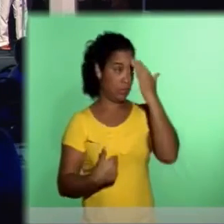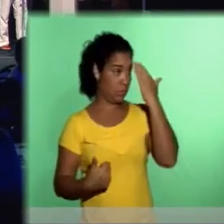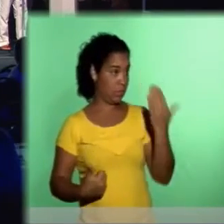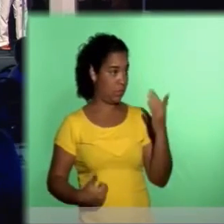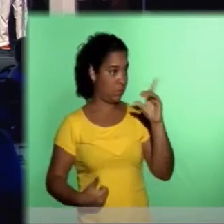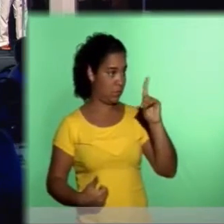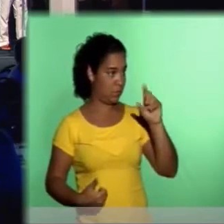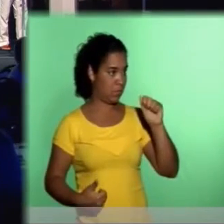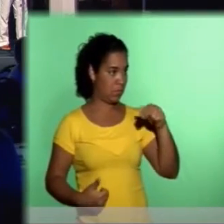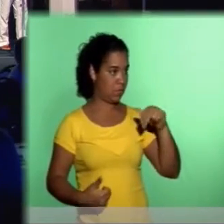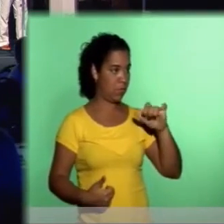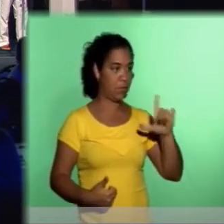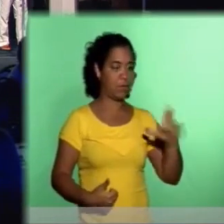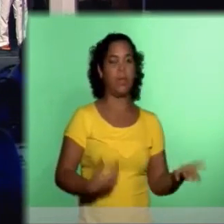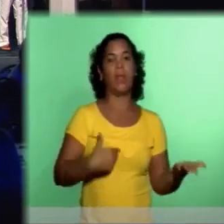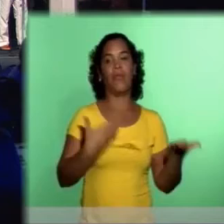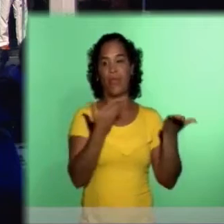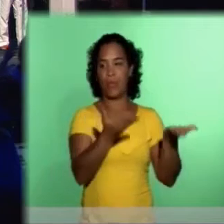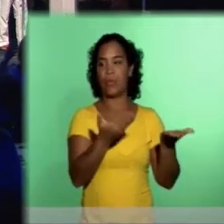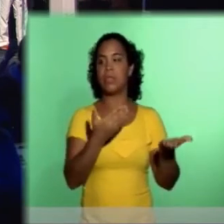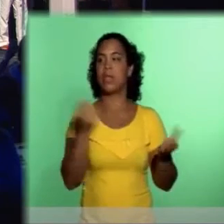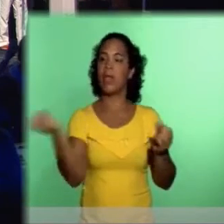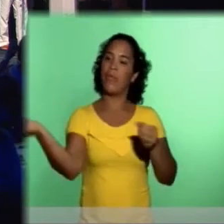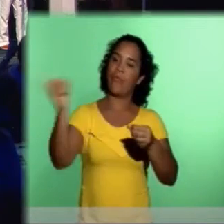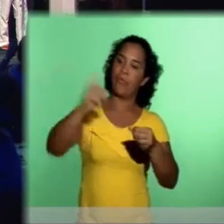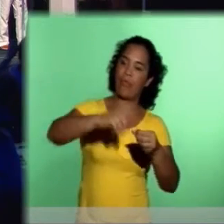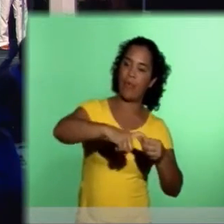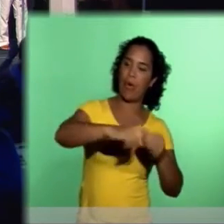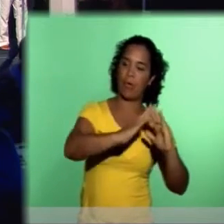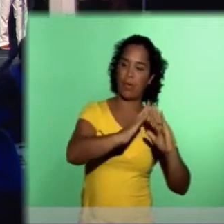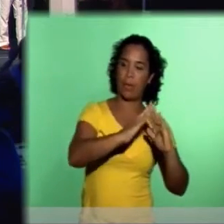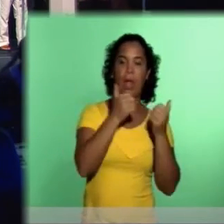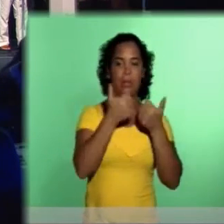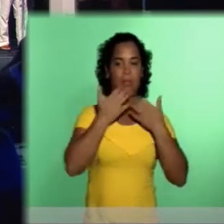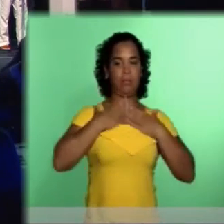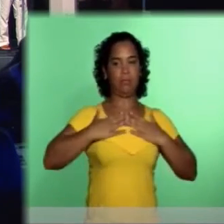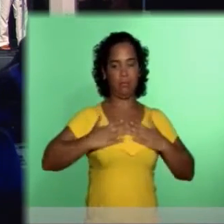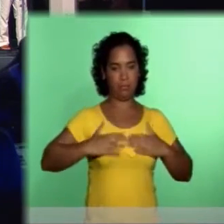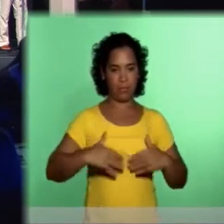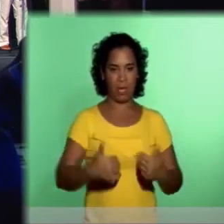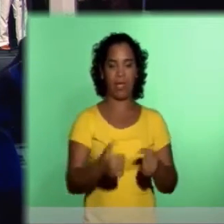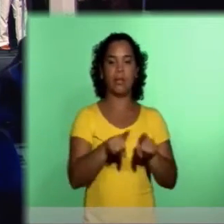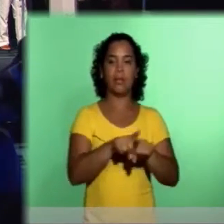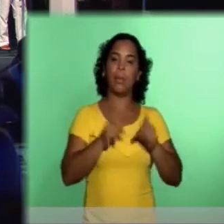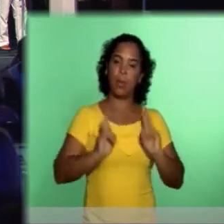aí um excelente retorno e passo, então, a continuidade dos